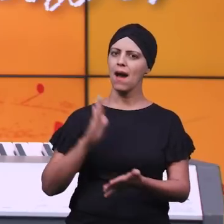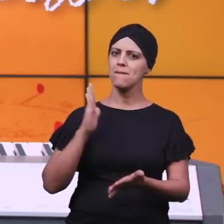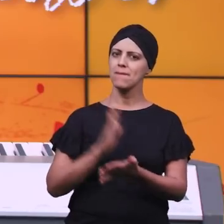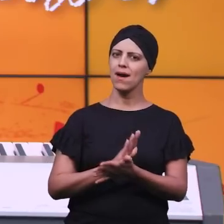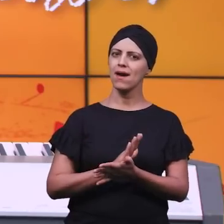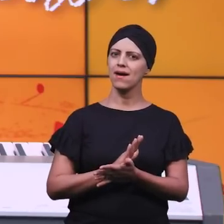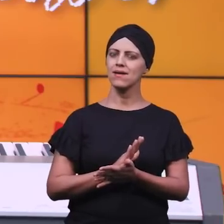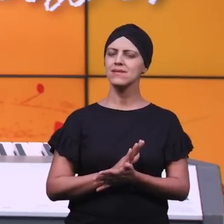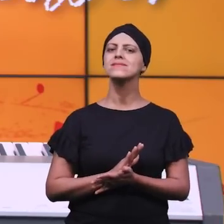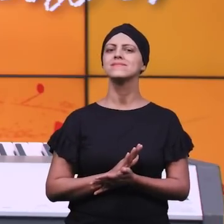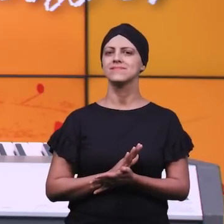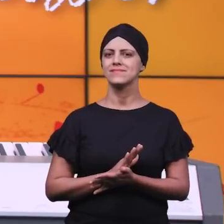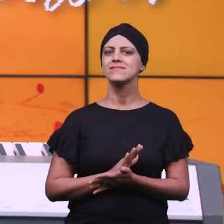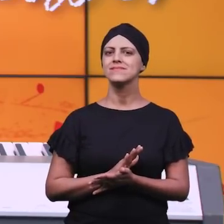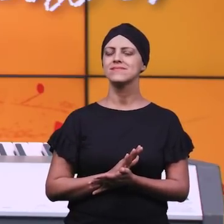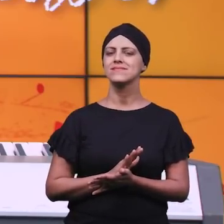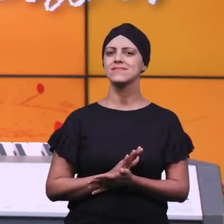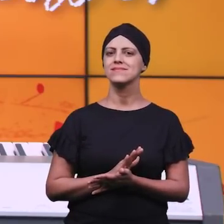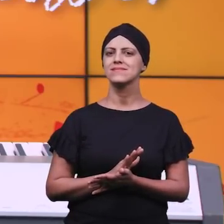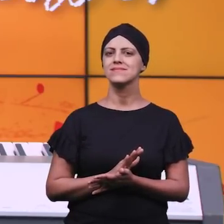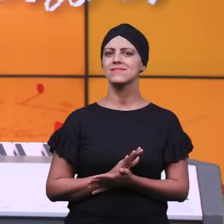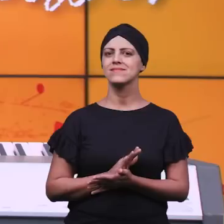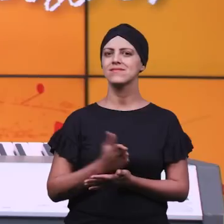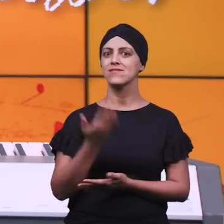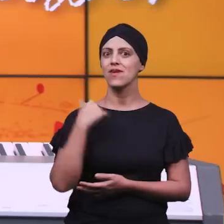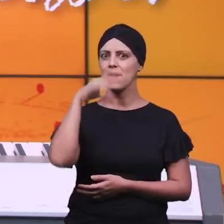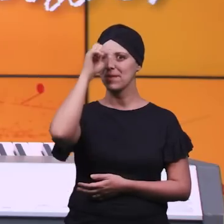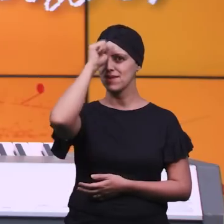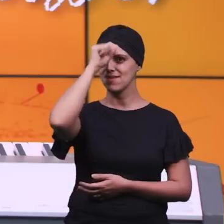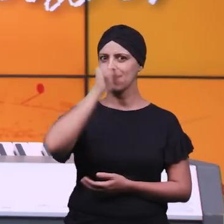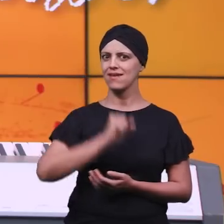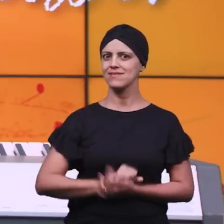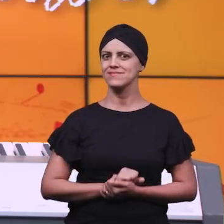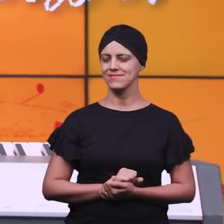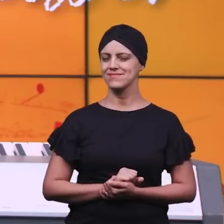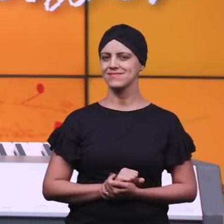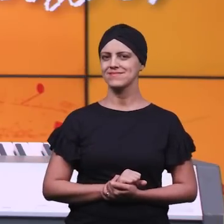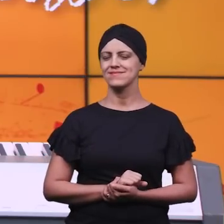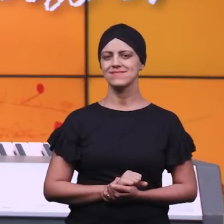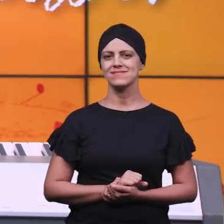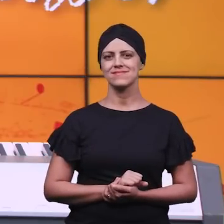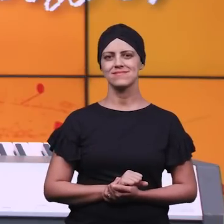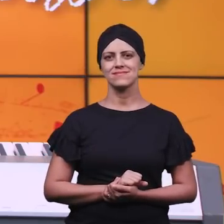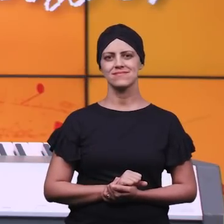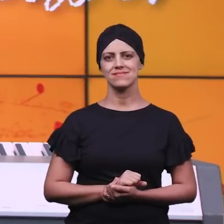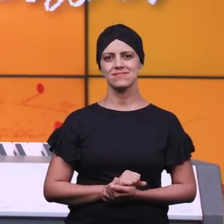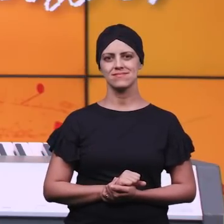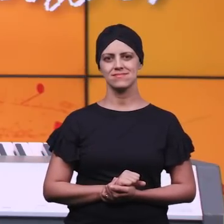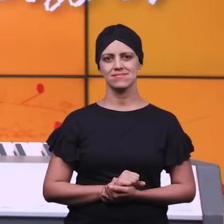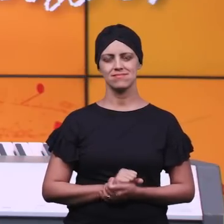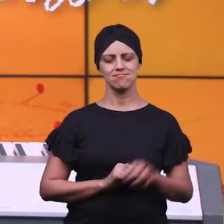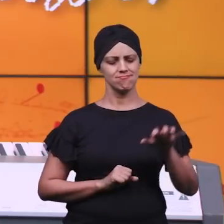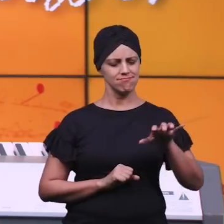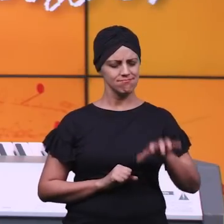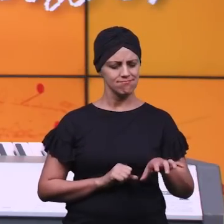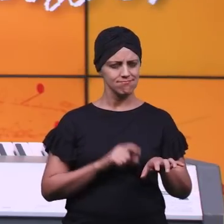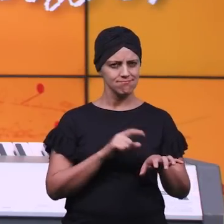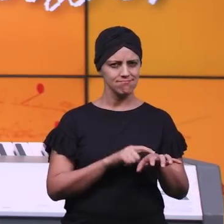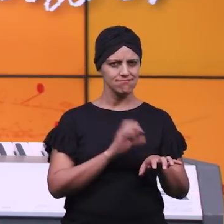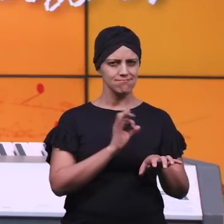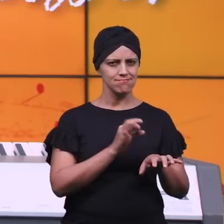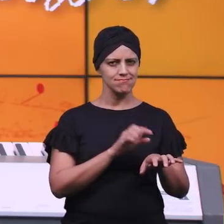tá. Si, mi, fá, sol, tá, tá. Vamos aprender assim? Vamos lá. Vou deixar o I